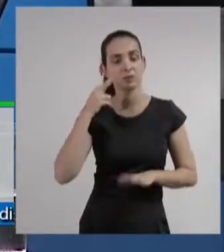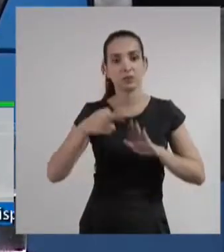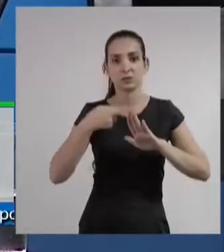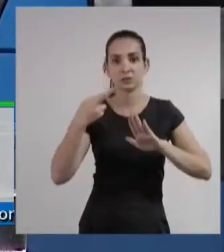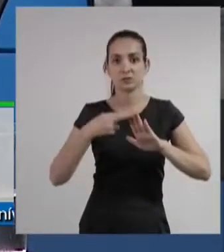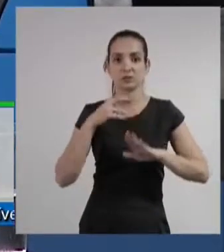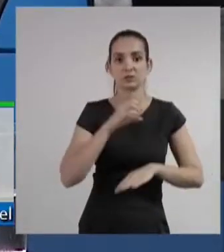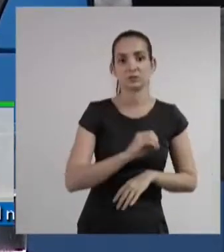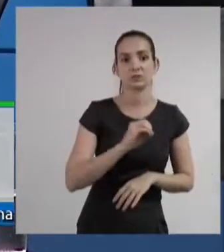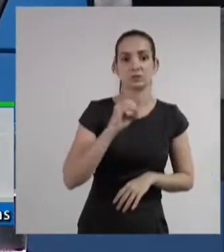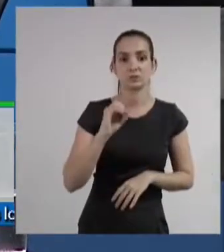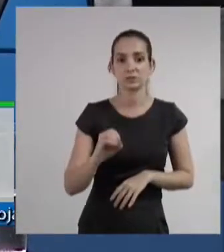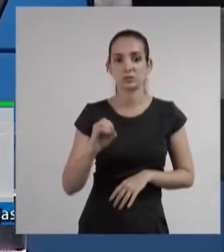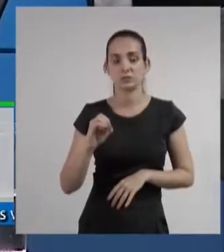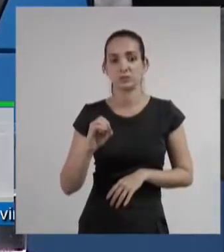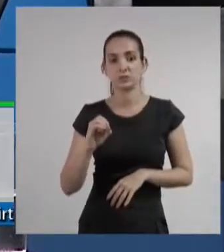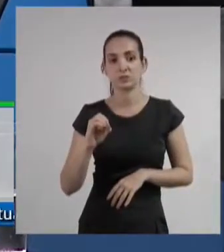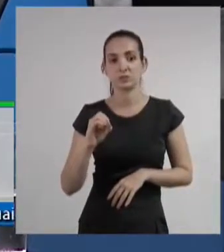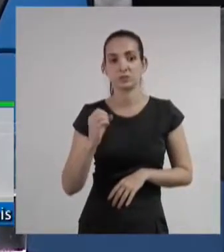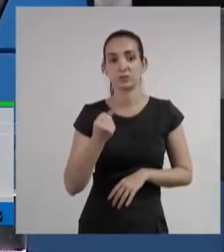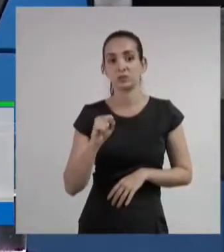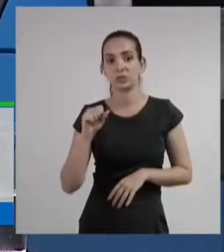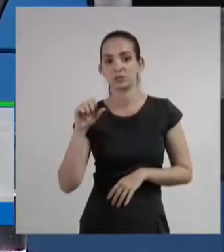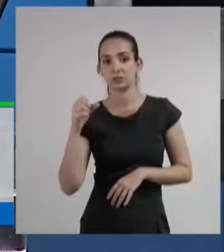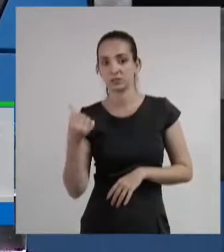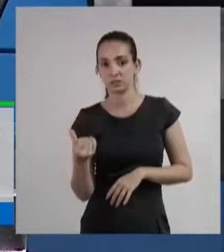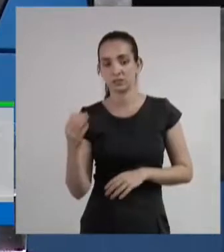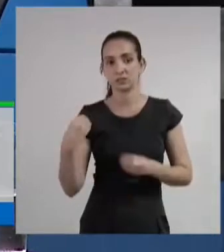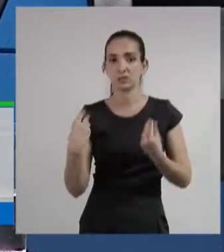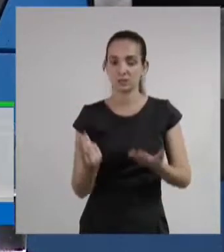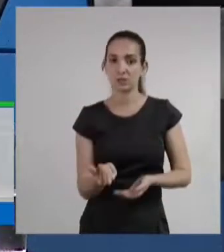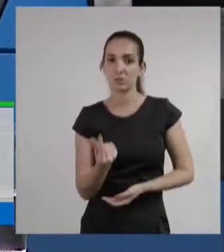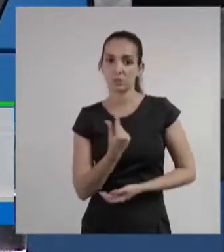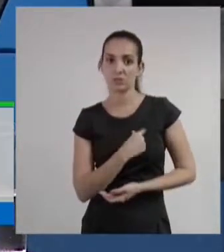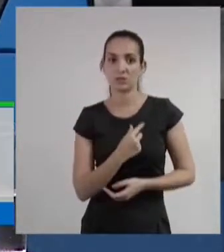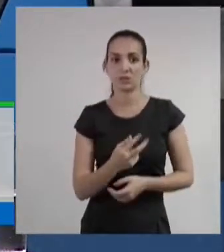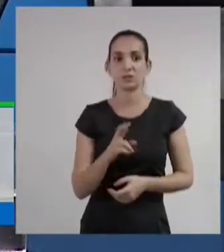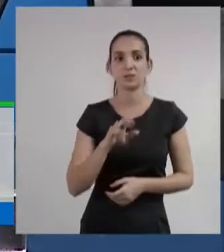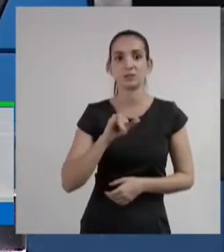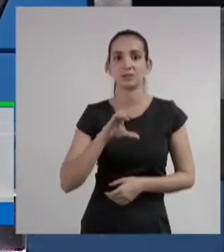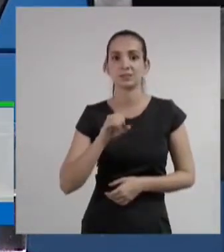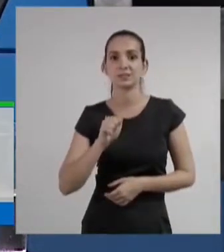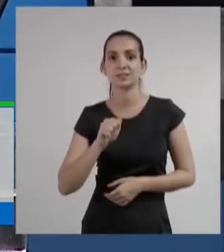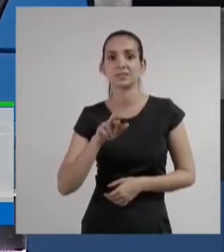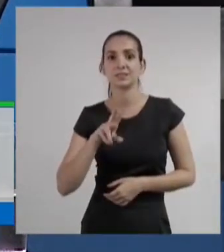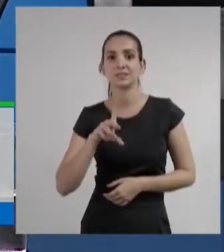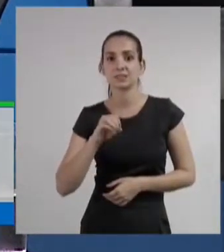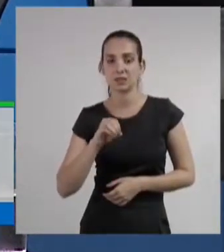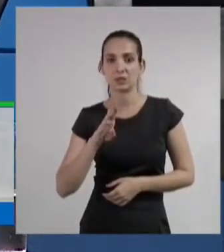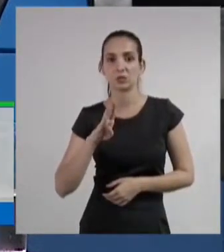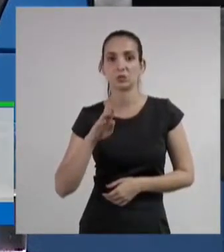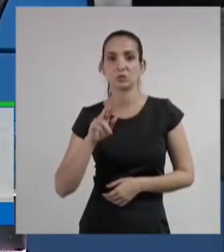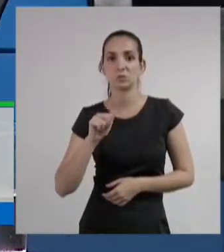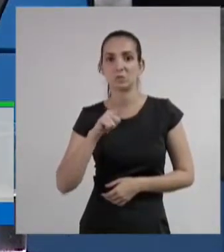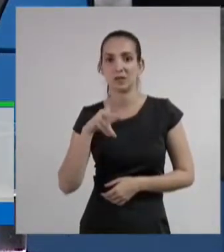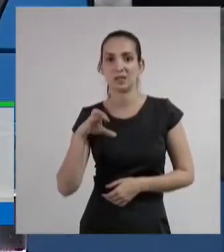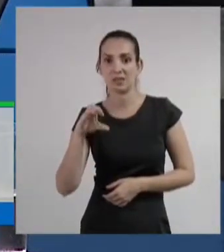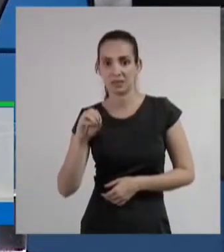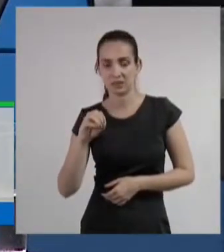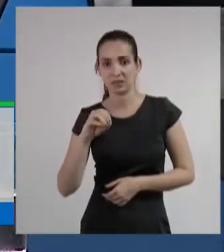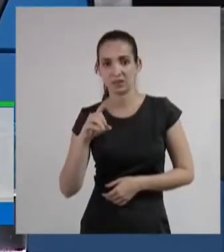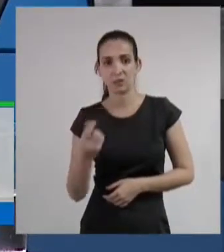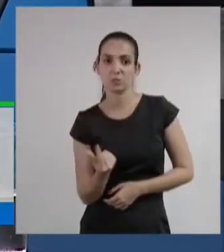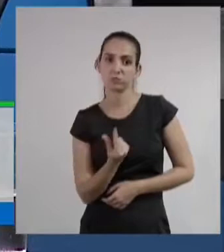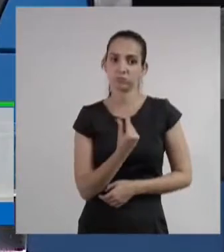resolução 086, que outorga a medalha Ricardo Brandão a Direitos Humanos em entidade que menciona, tendo parecer favorável da